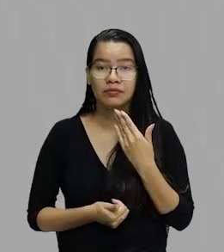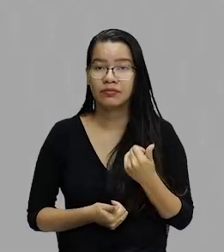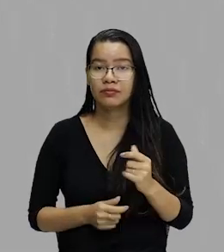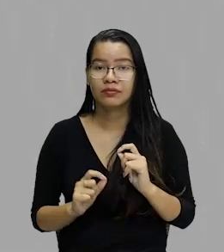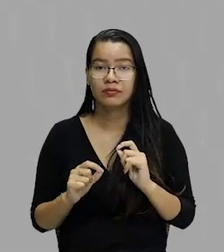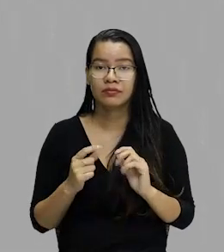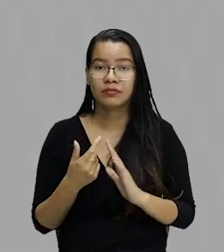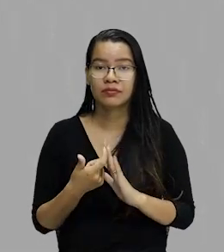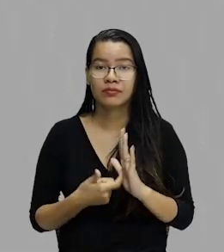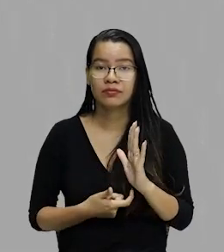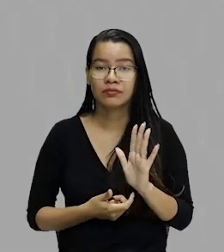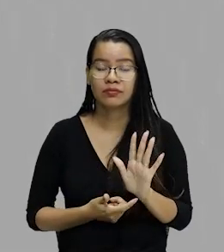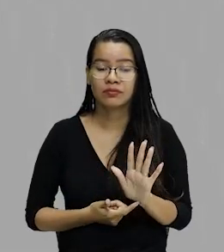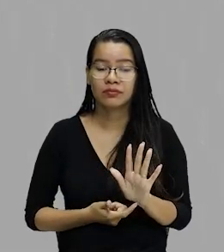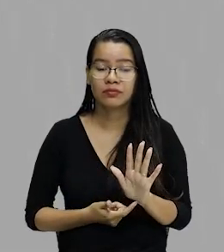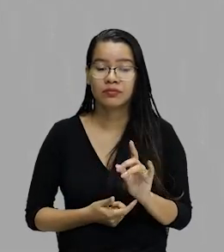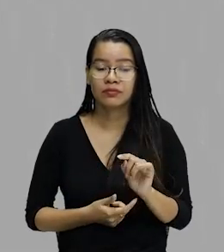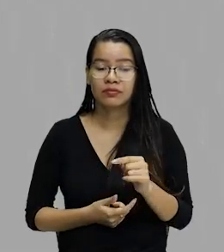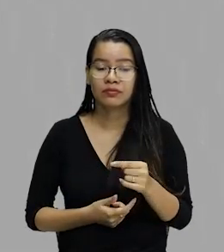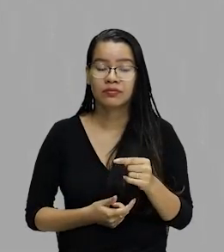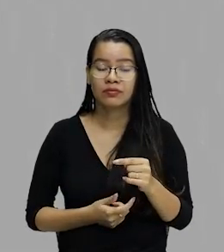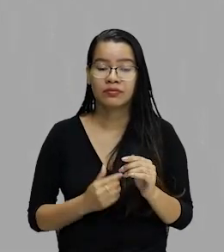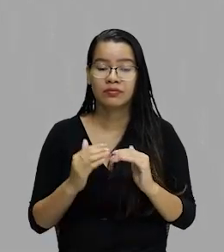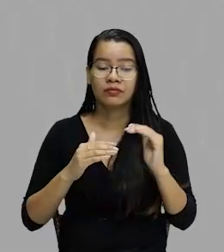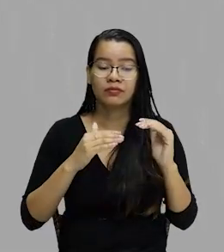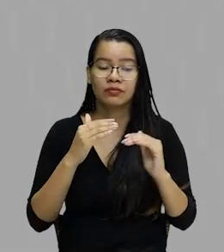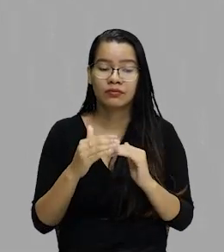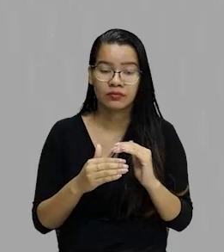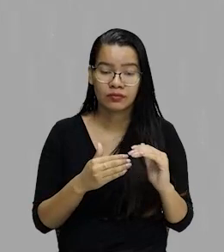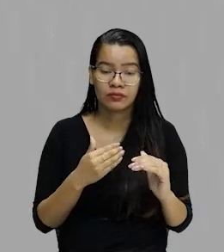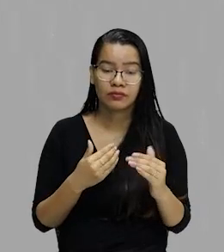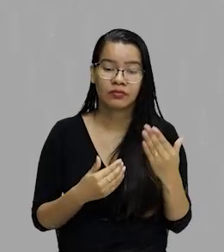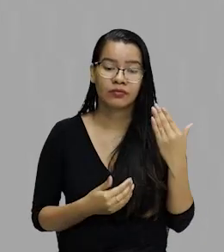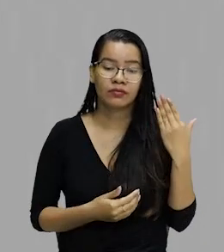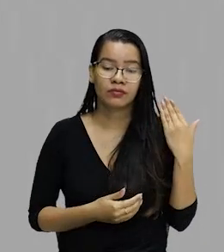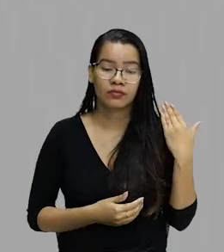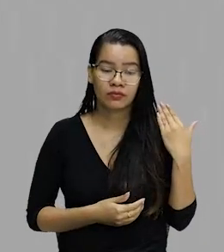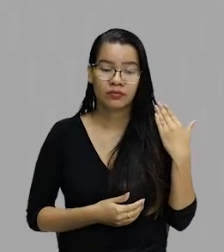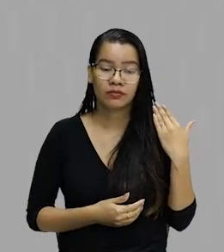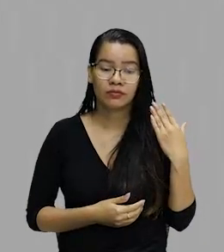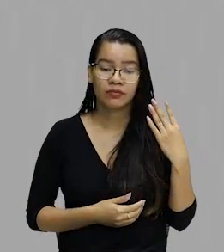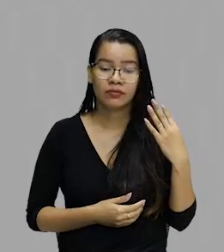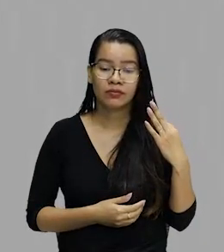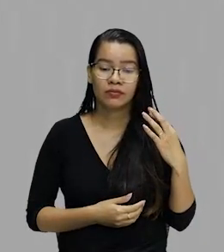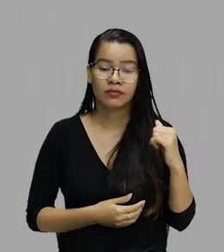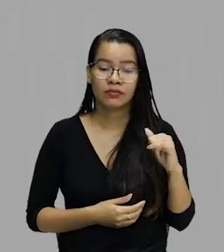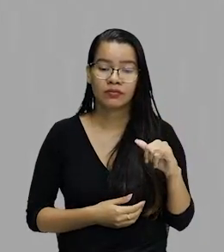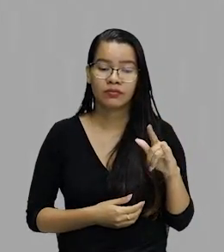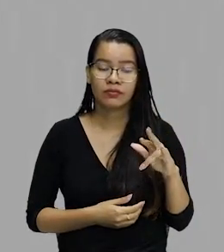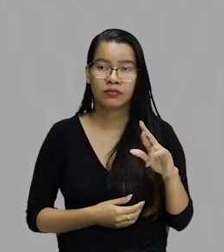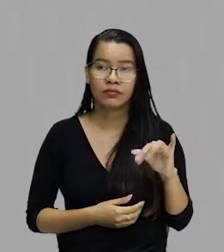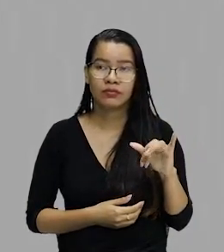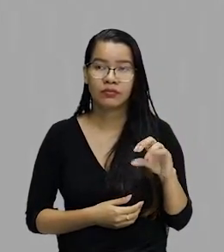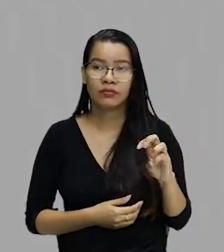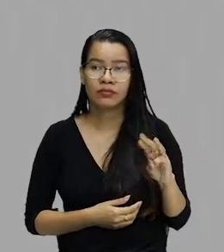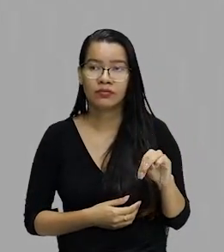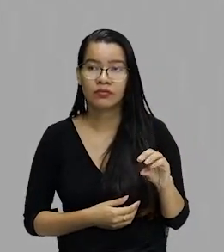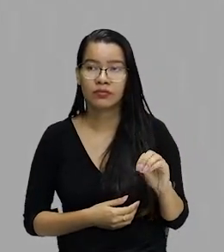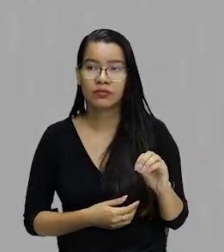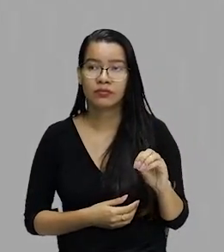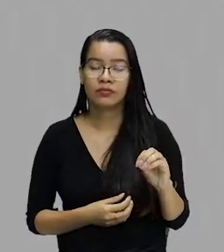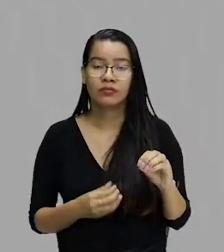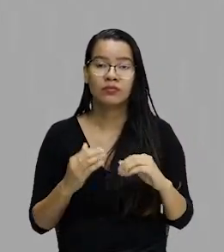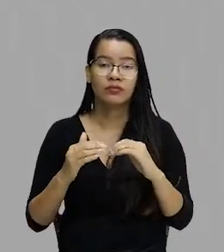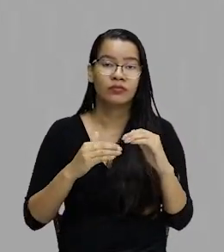texto está trazendo. E isso vindo de um processo antigo, tá? Taylorismo fordista, para um processo mais